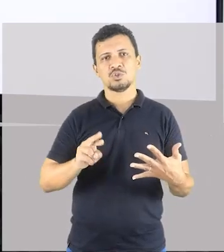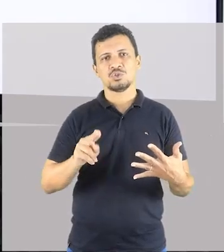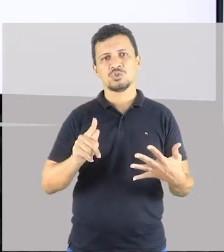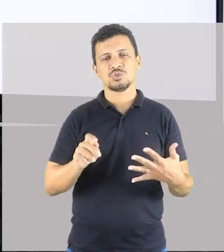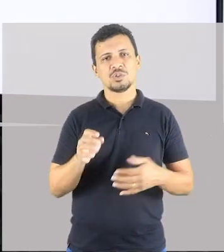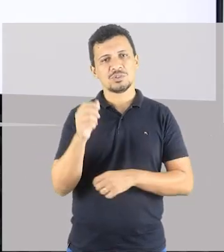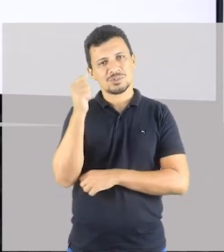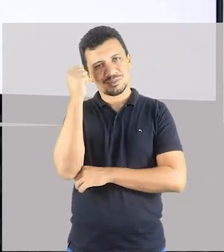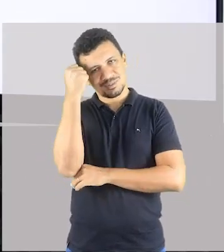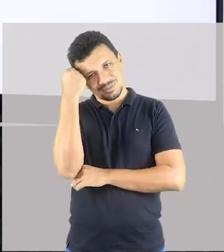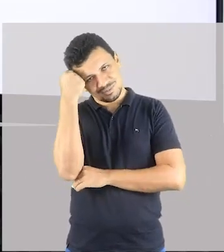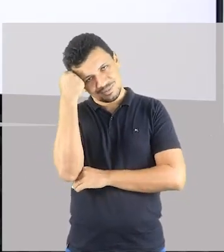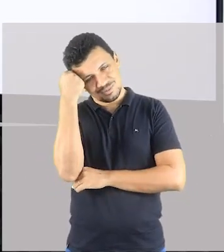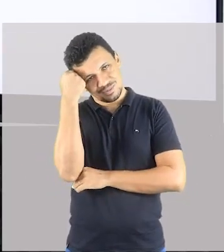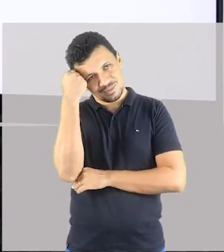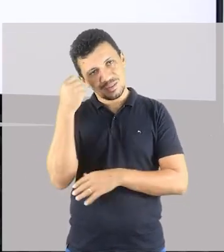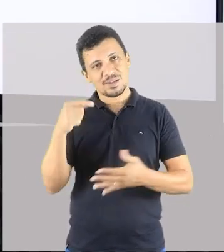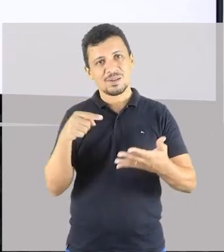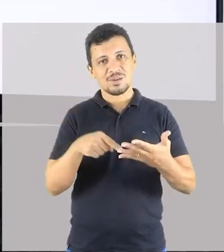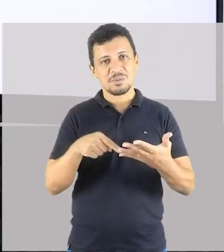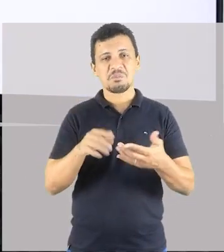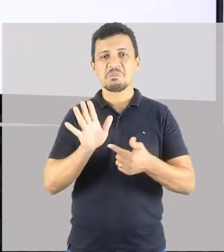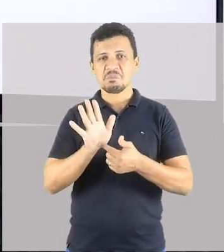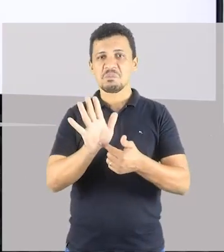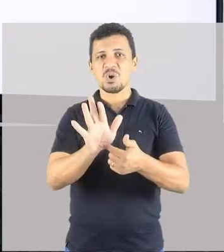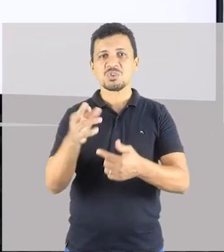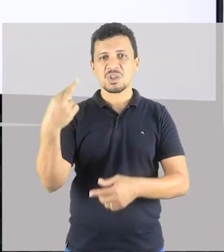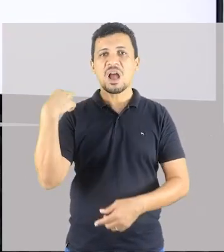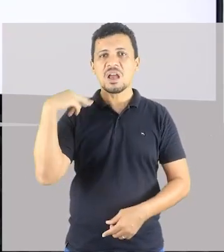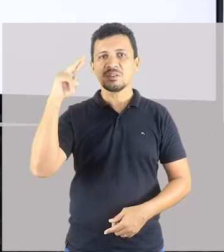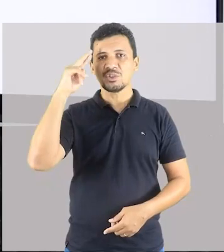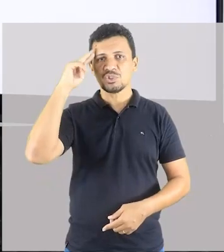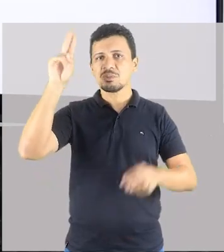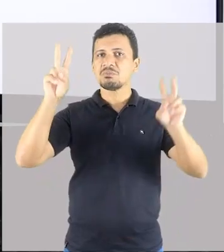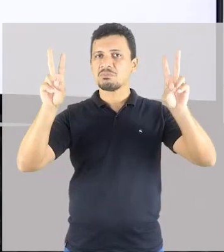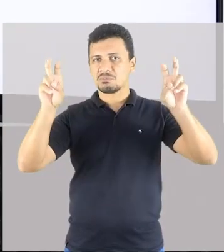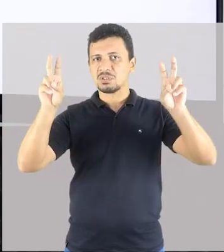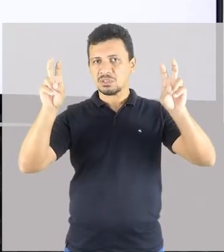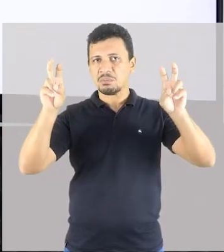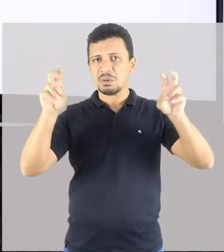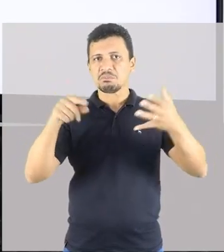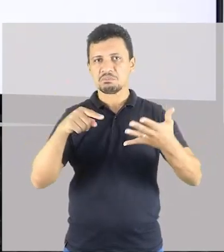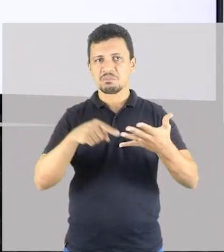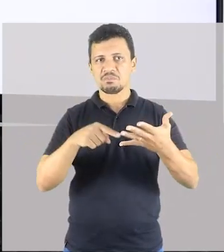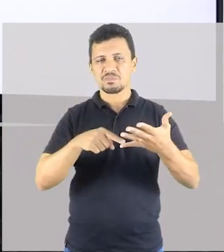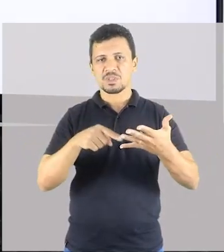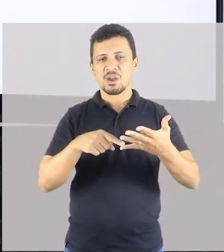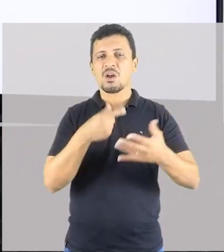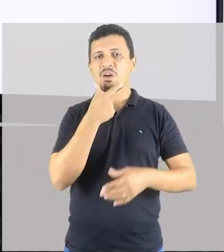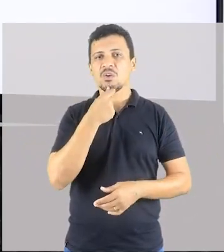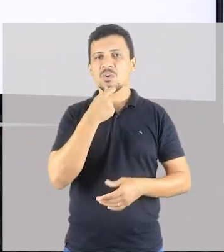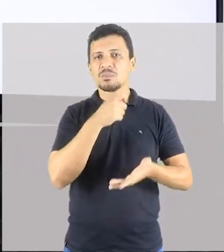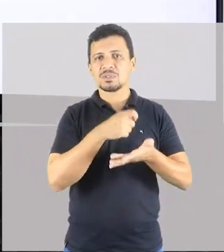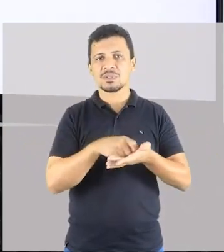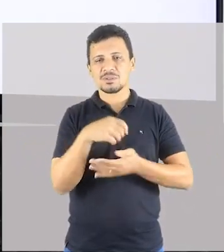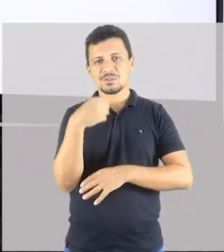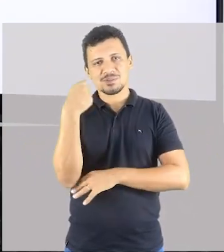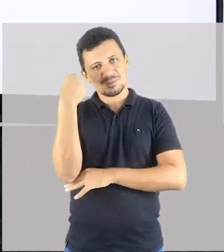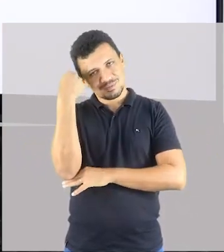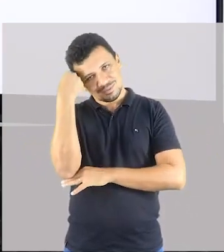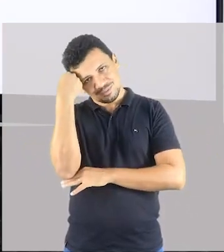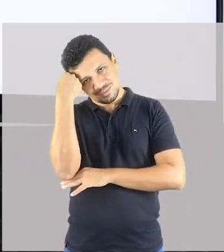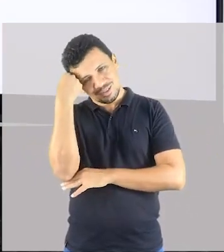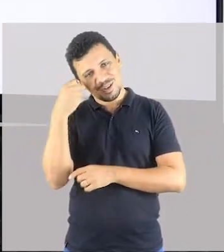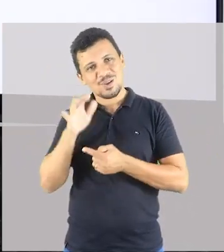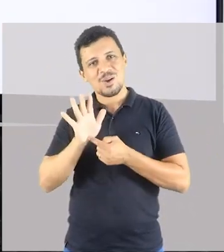Jorge Amado é bem presente a questão da religiosidade na obra de Jorge Amado, né? Então, você tem ali uma situação